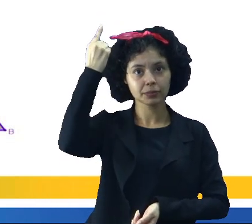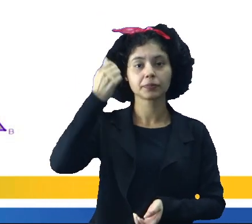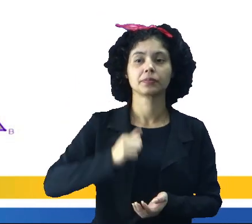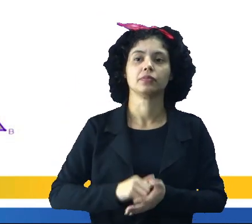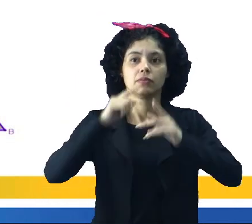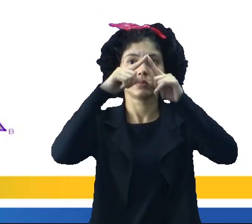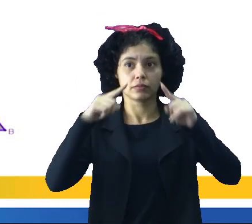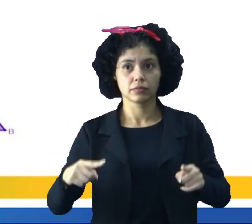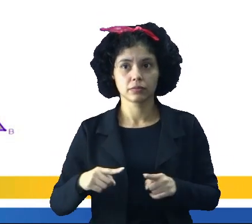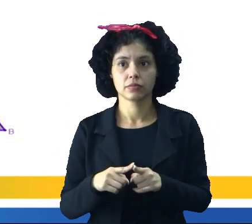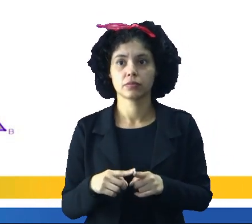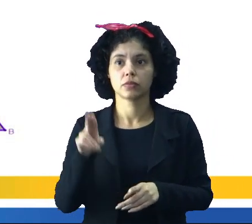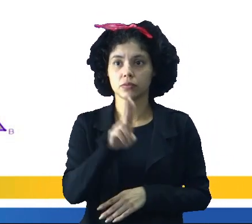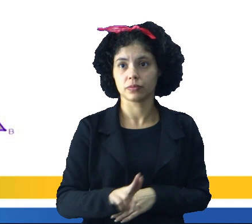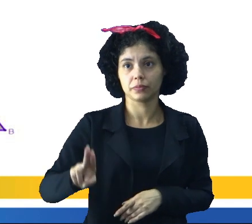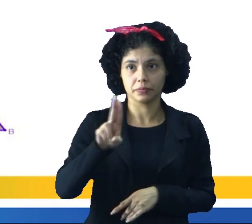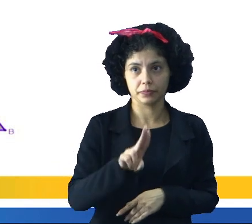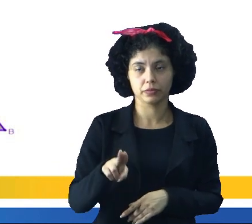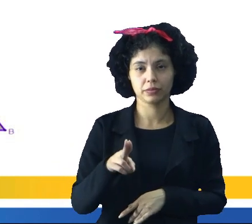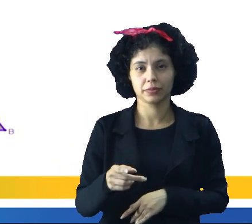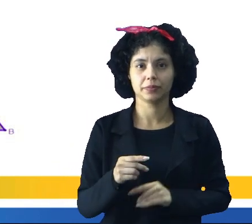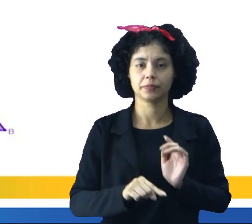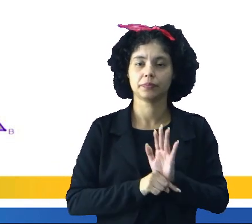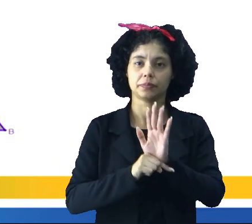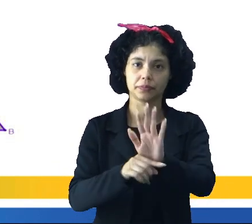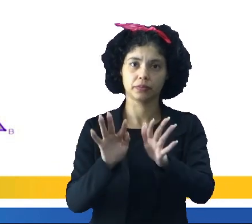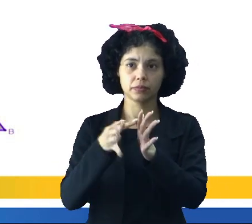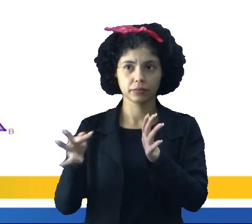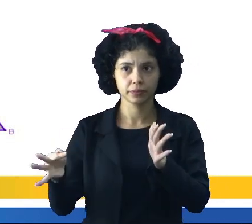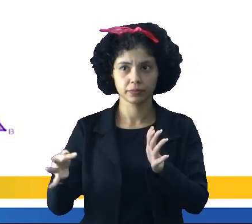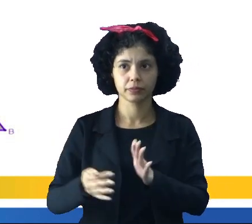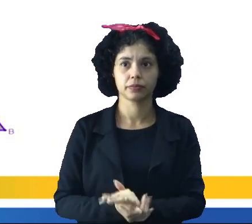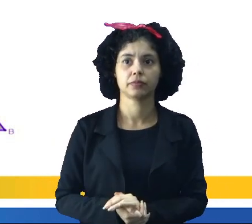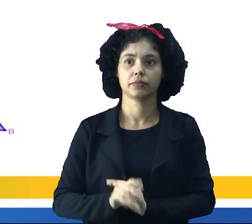um triângulo equilátero, utilizamos a seguinte fórmula.